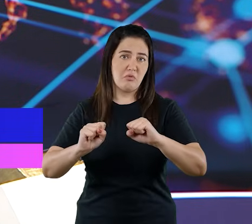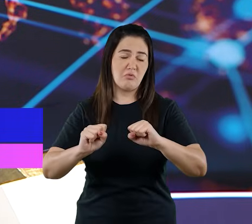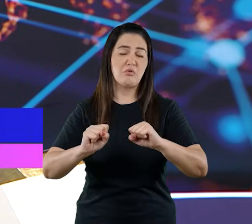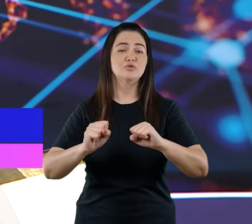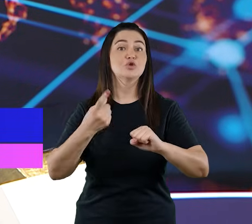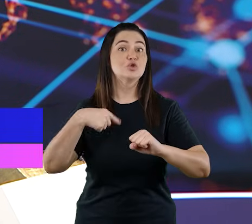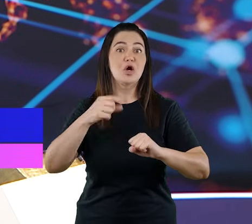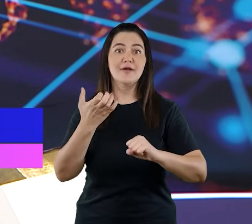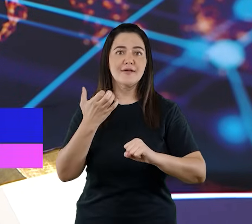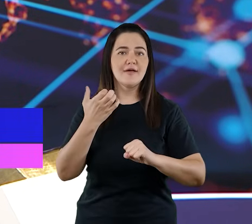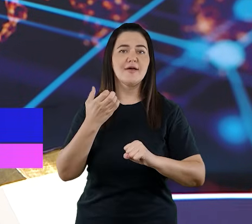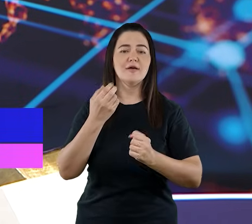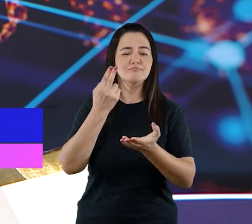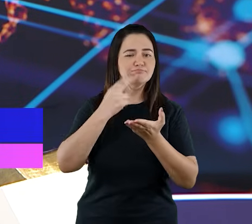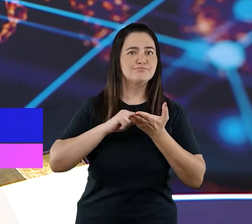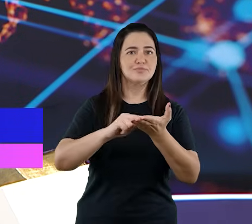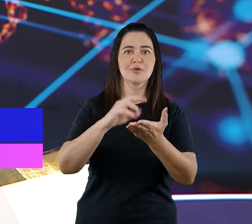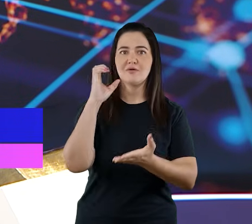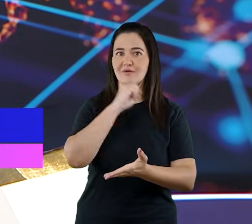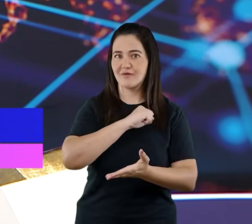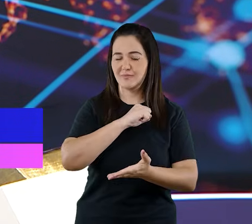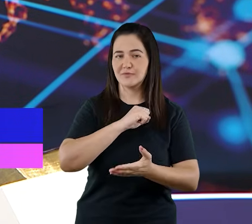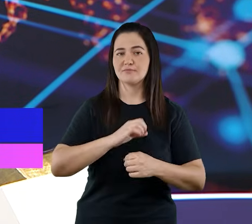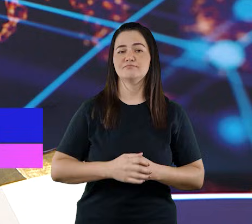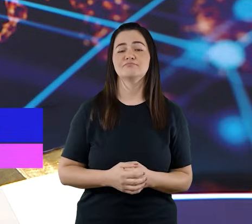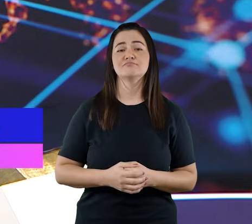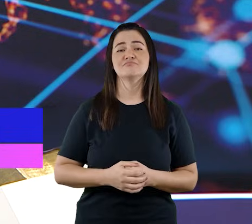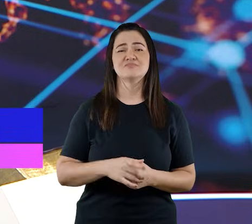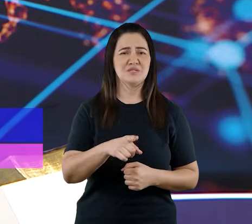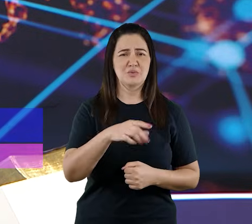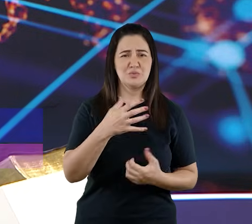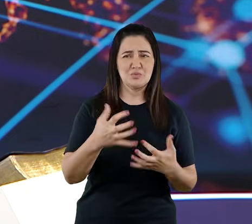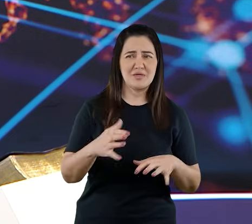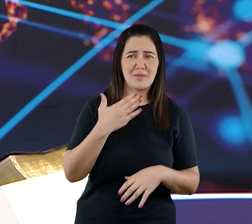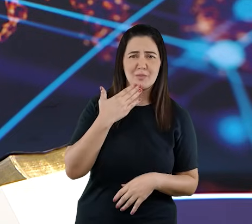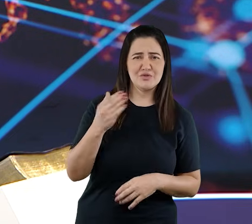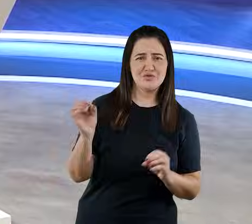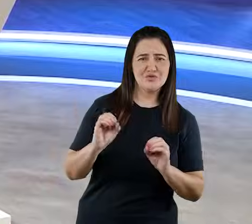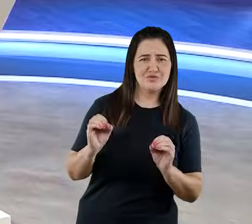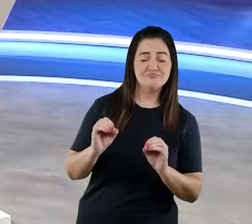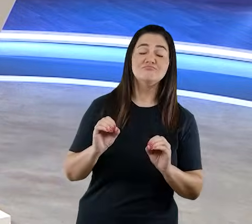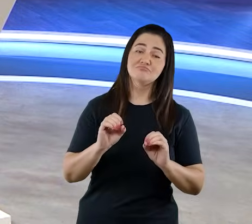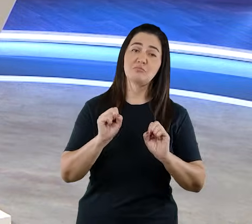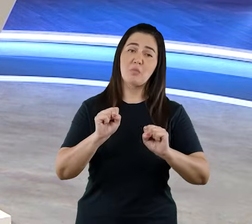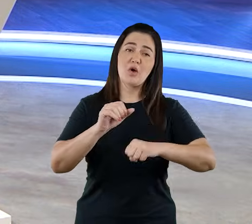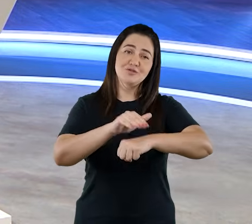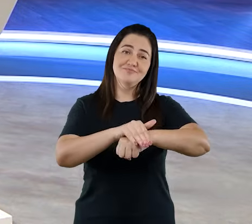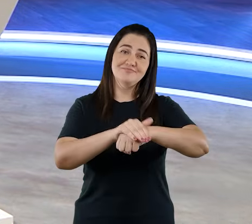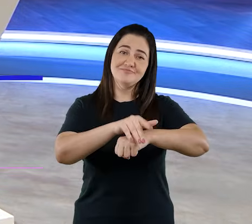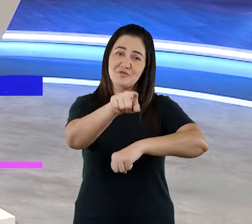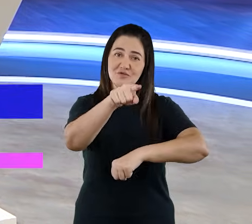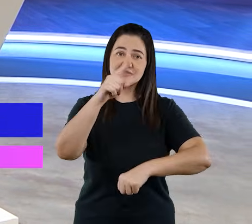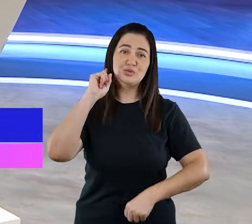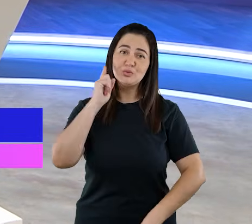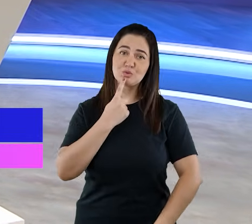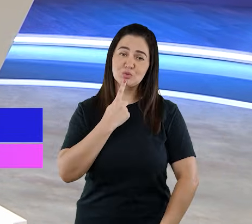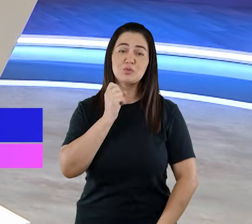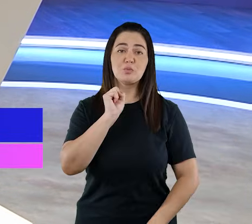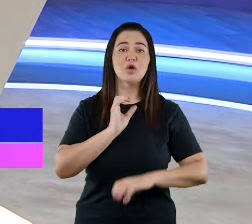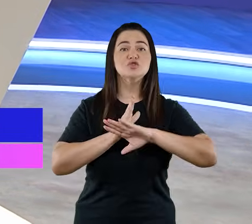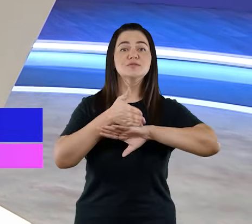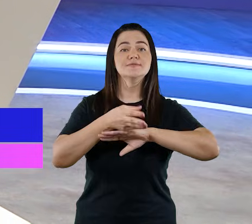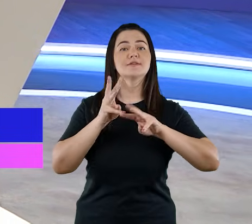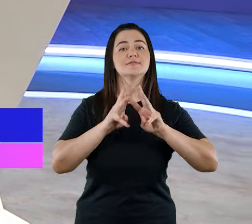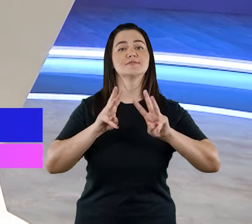aqui desejosos para lhe atender, lhe conhecer e lhe mandar esses materiais. Você pode também entrar no nosso